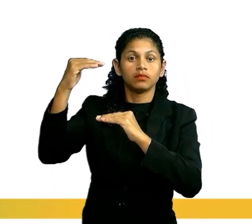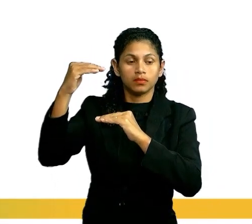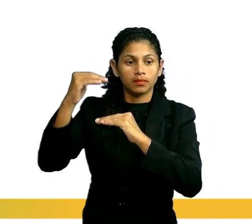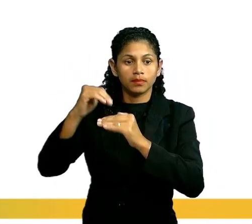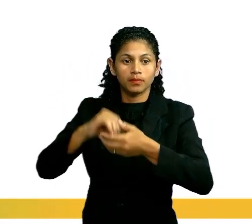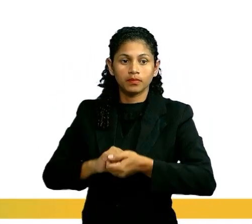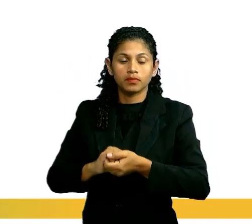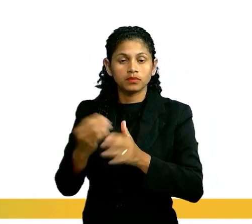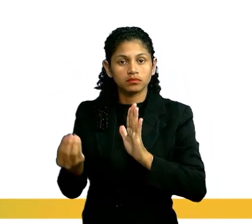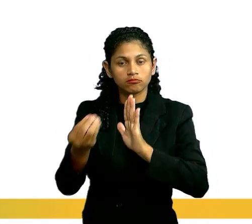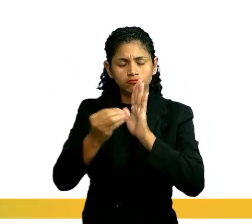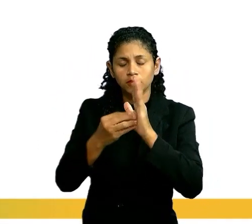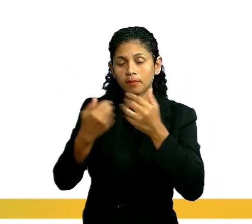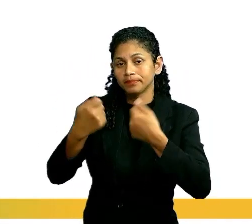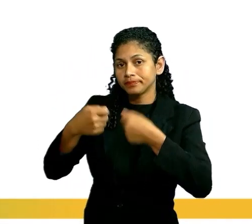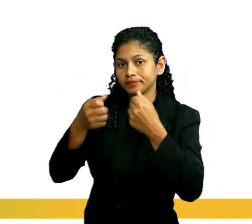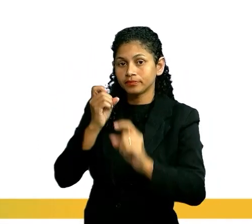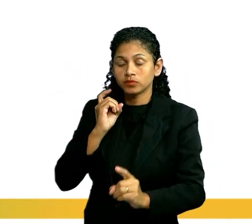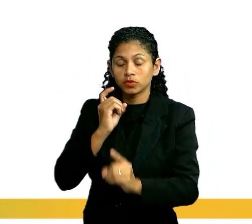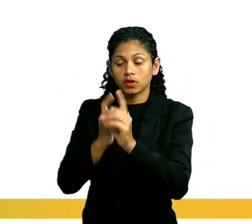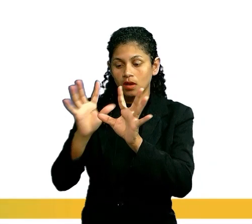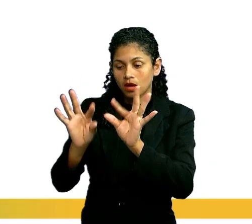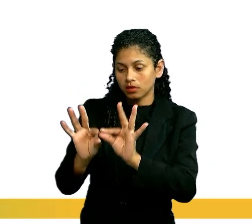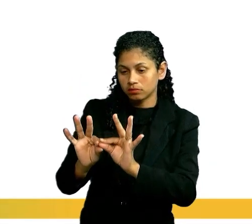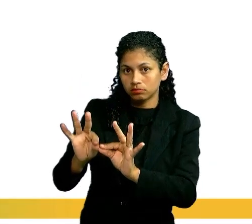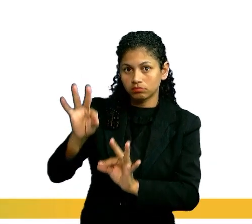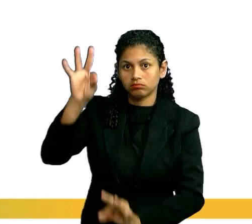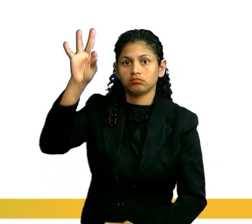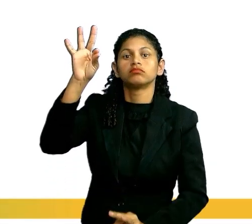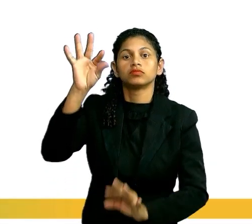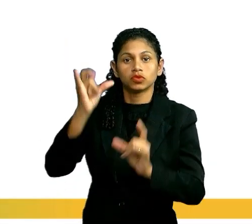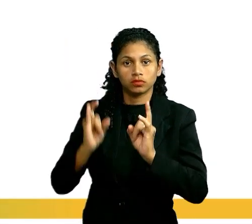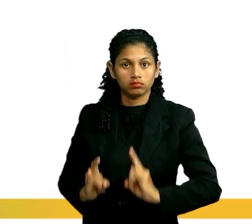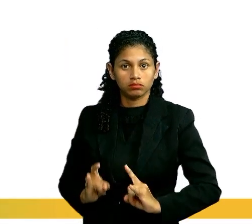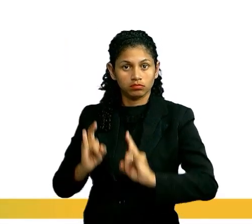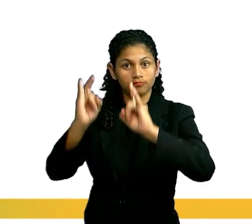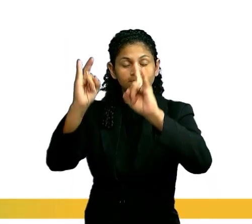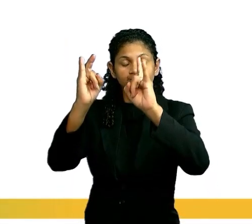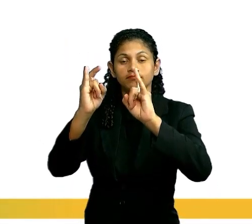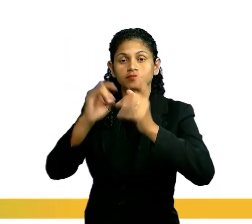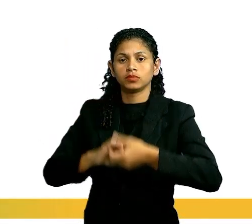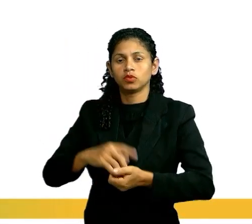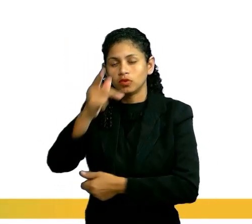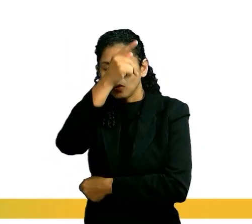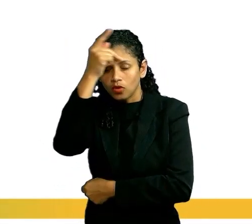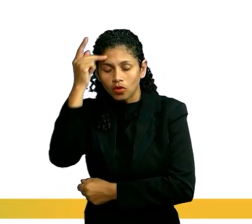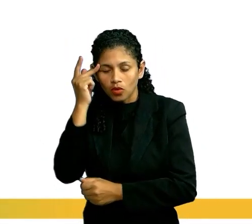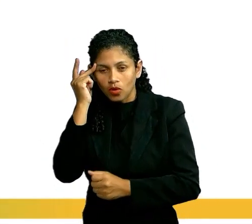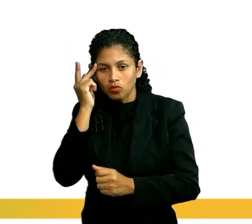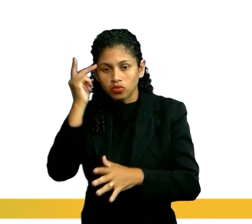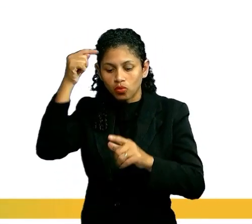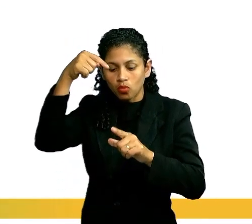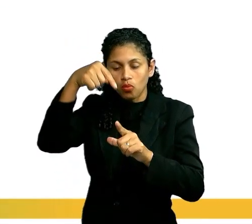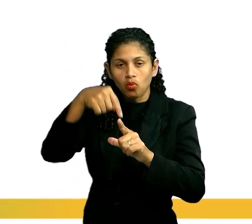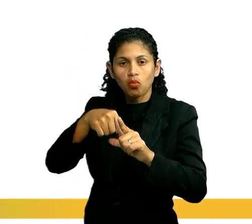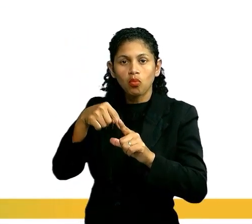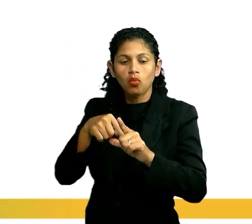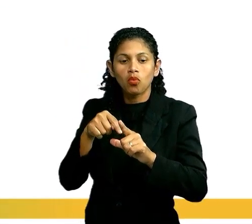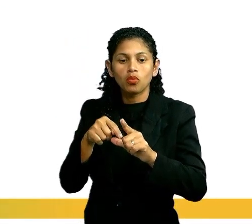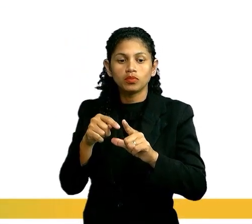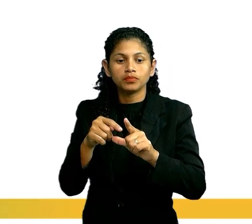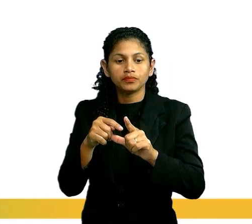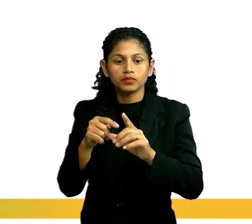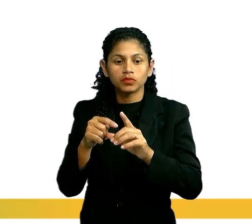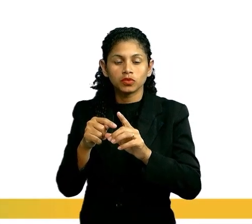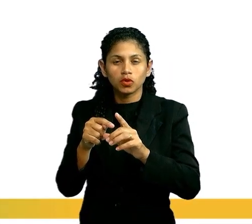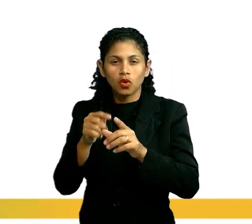pintada, ele precisa descobrir a altura do edifício. Uma pessoa posiciona o instrumento, tá? Nesse caso, a 1,65